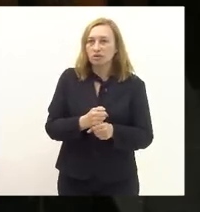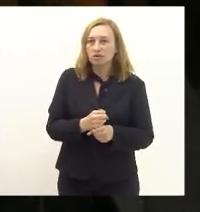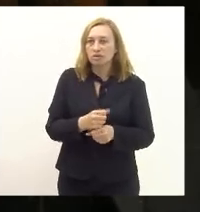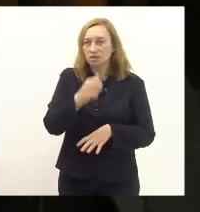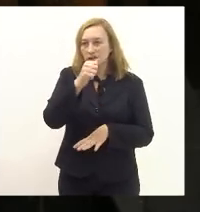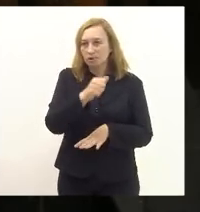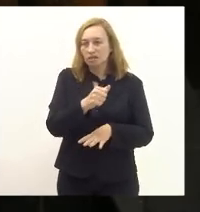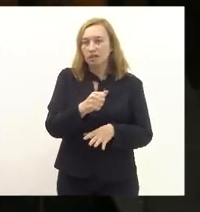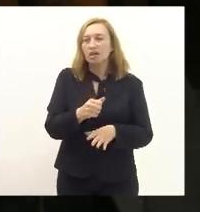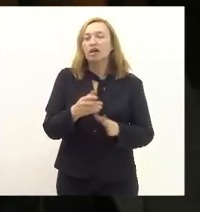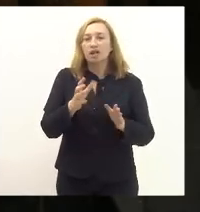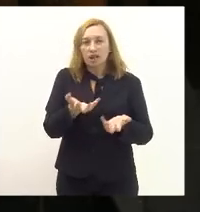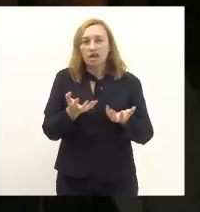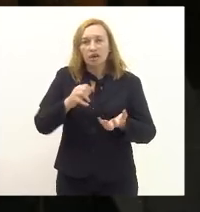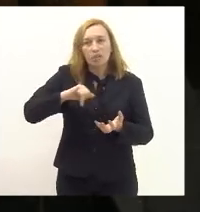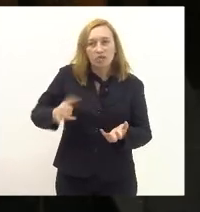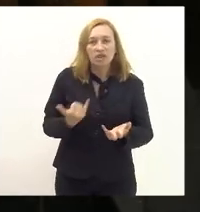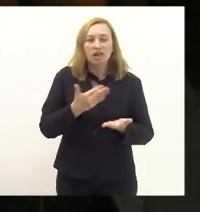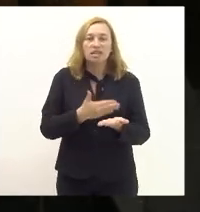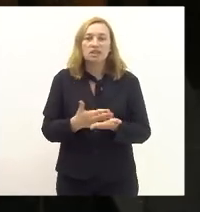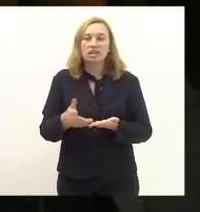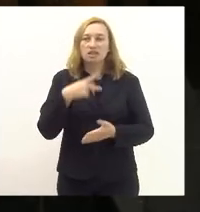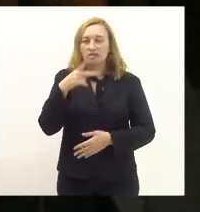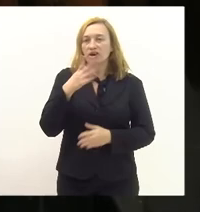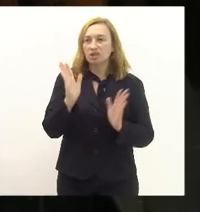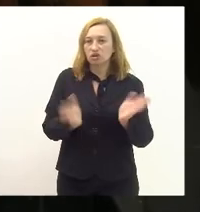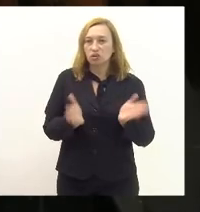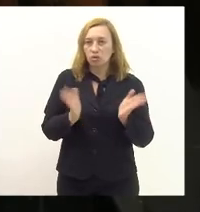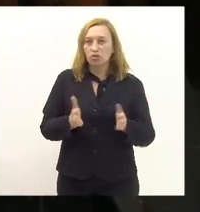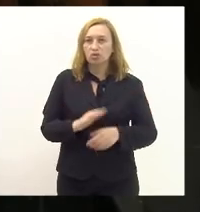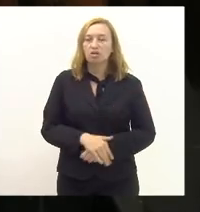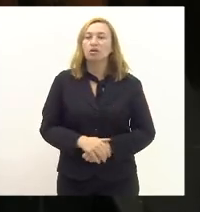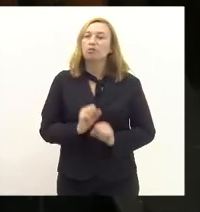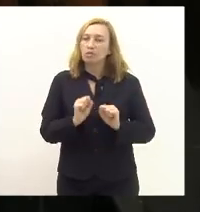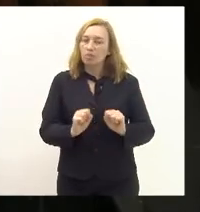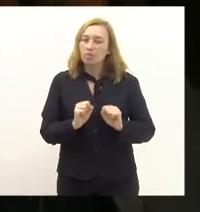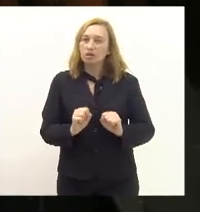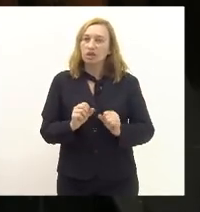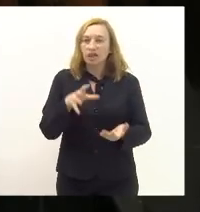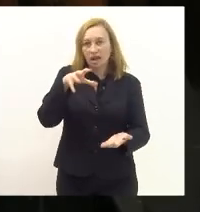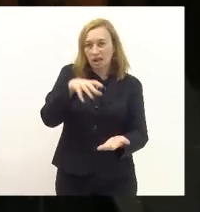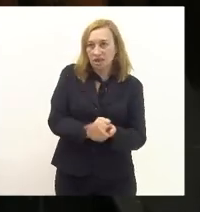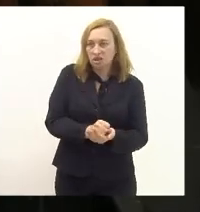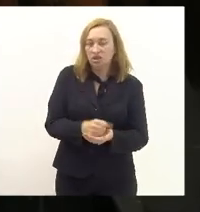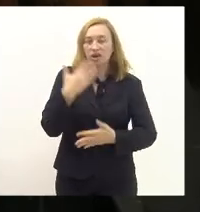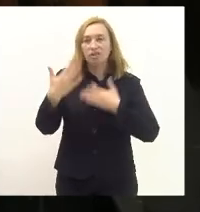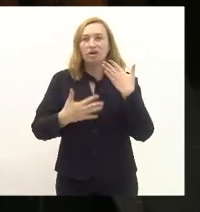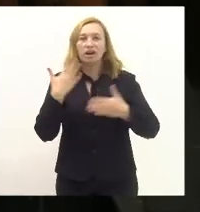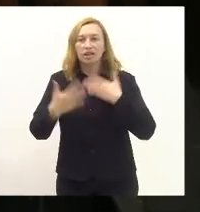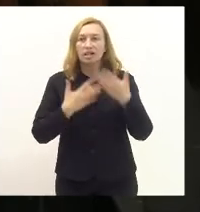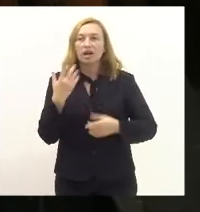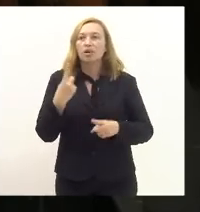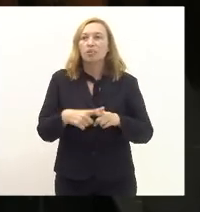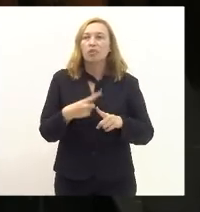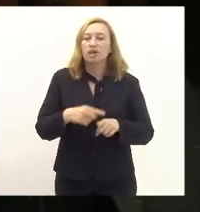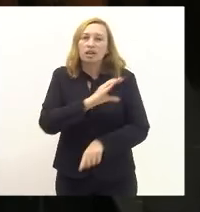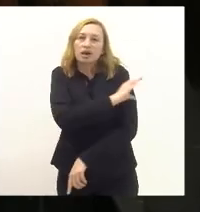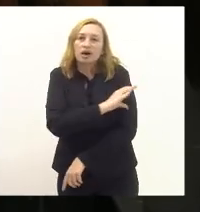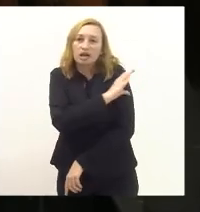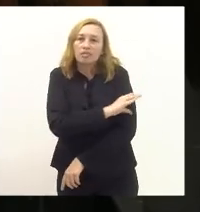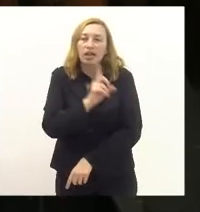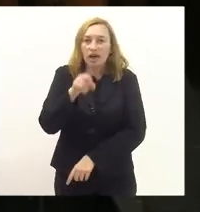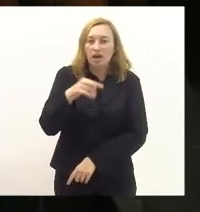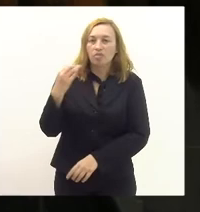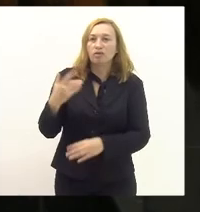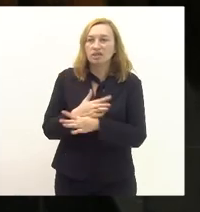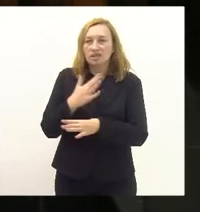eu gostaria de aproveitar esse início da minha fala de hoje para poder fazer esse registro de alegria, porque Campos é uma